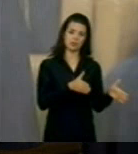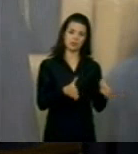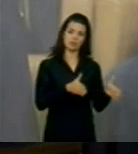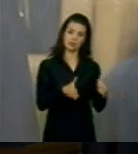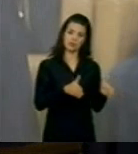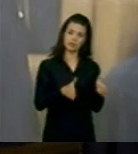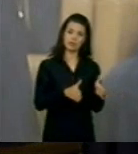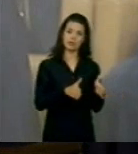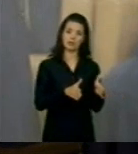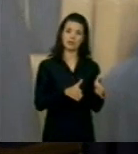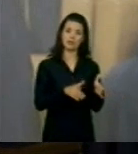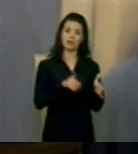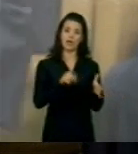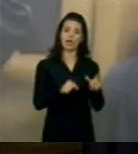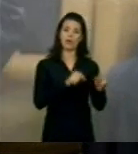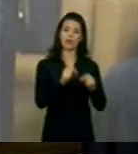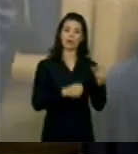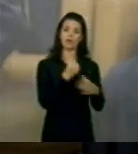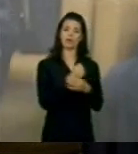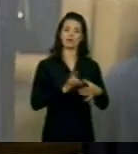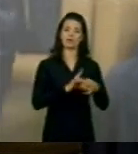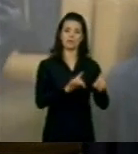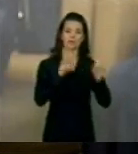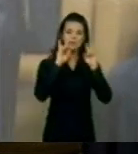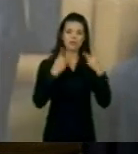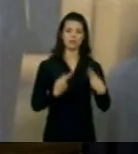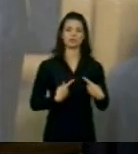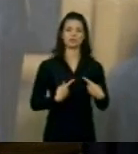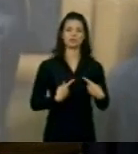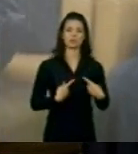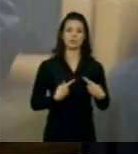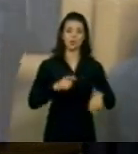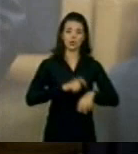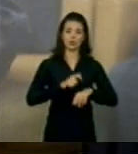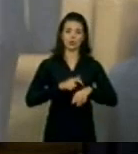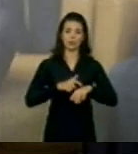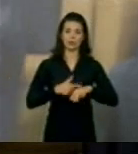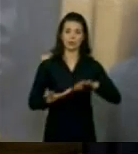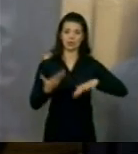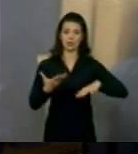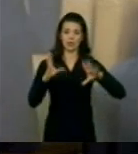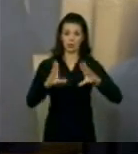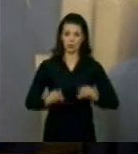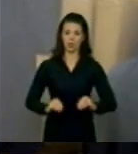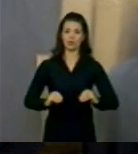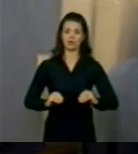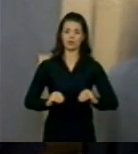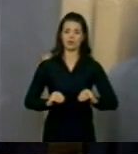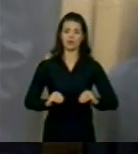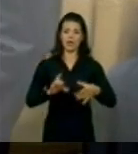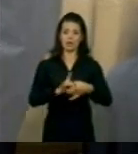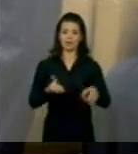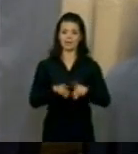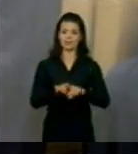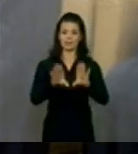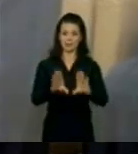garantidores últimos da liberdade humana. E onde as luzes do parlamento se apagaram, ali também se apagaram as luzes da liberdade.